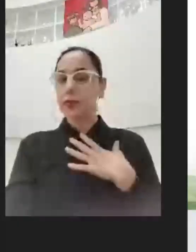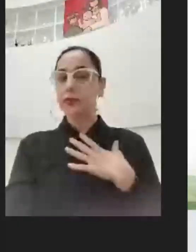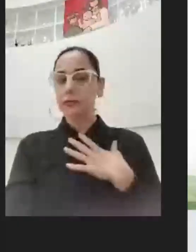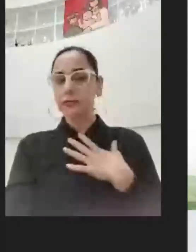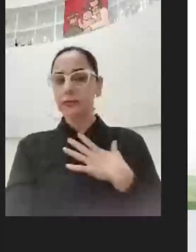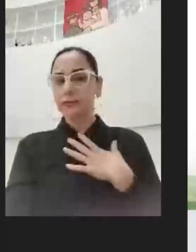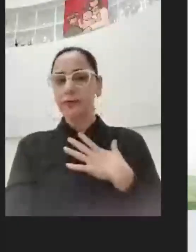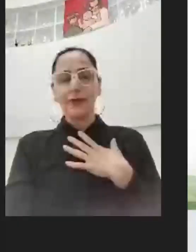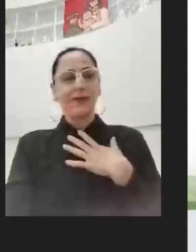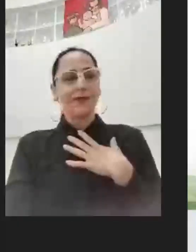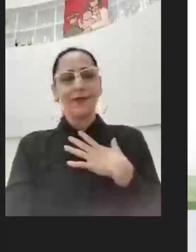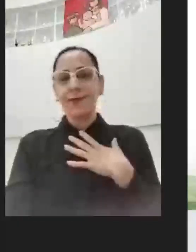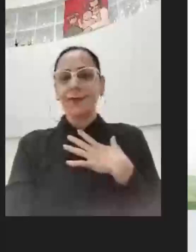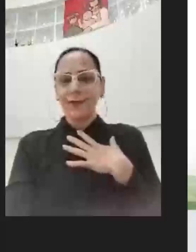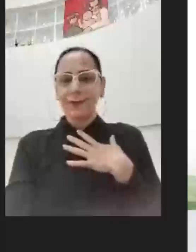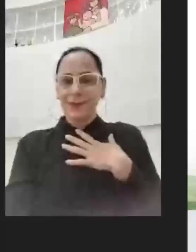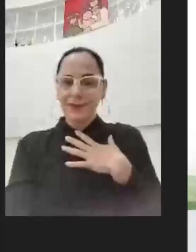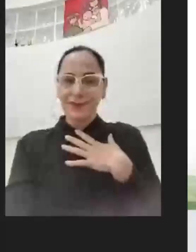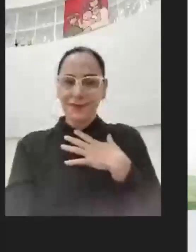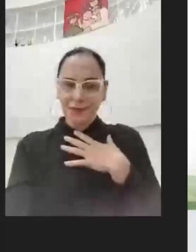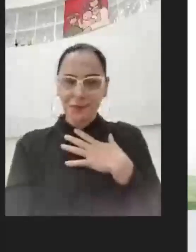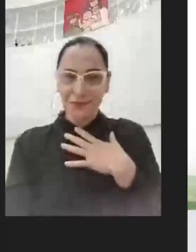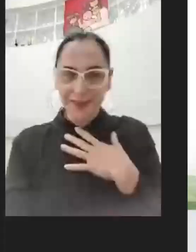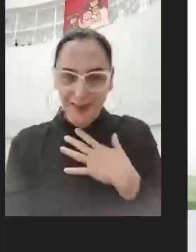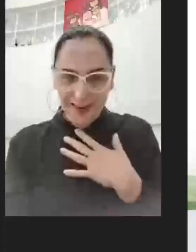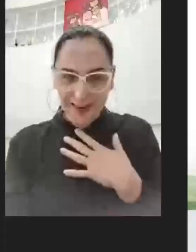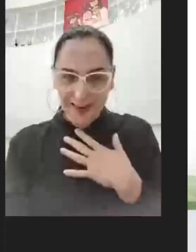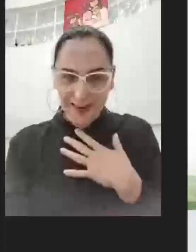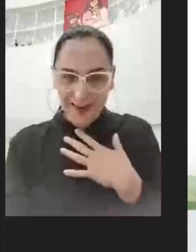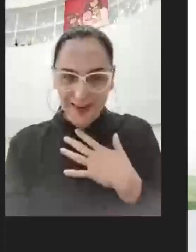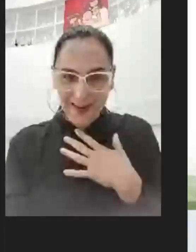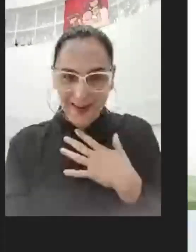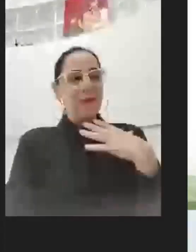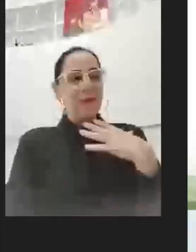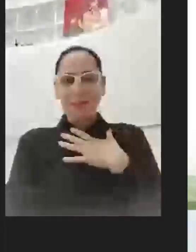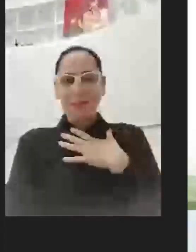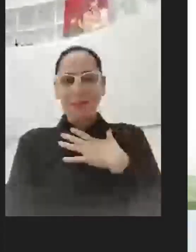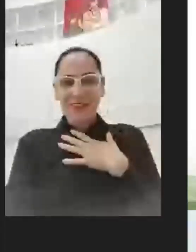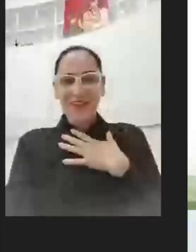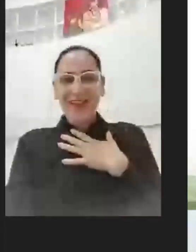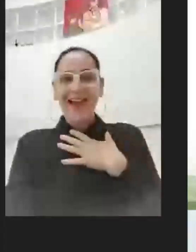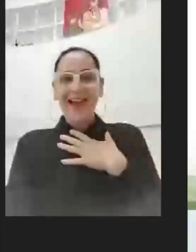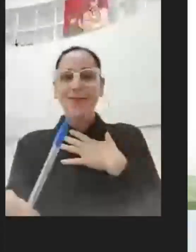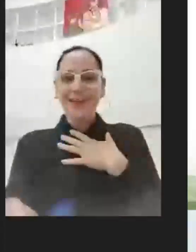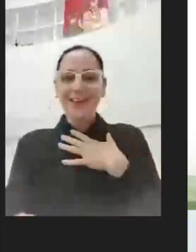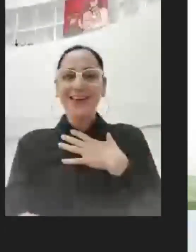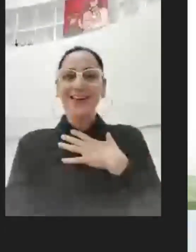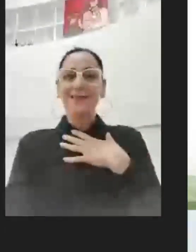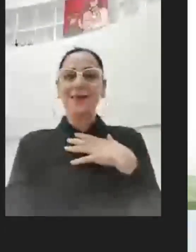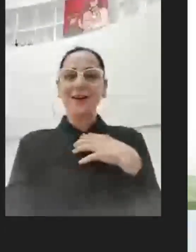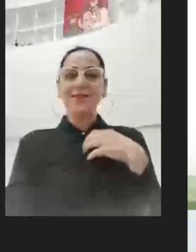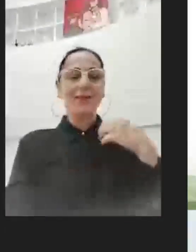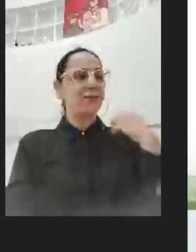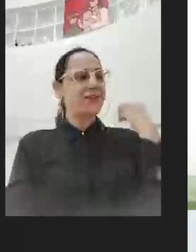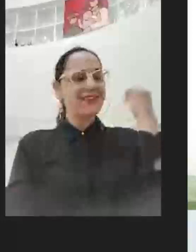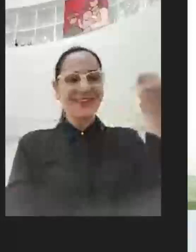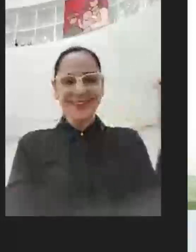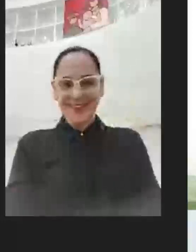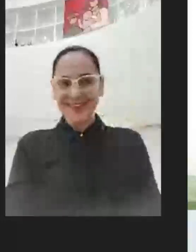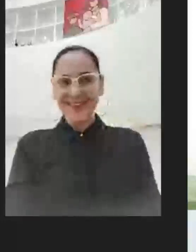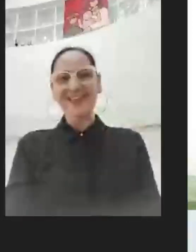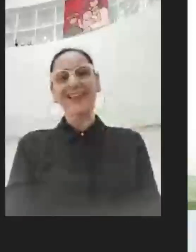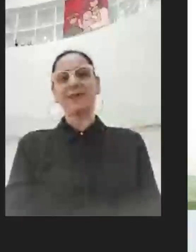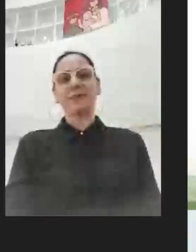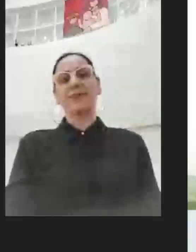essa história, que eu tinha razão, que realmente eu precisava estudar para poder acolher aquela mãe,